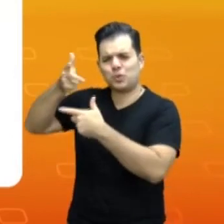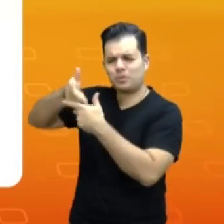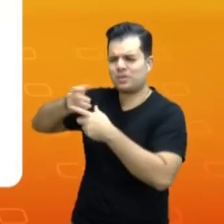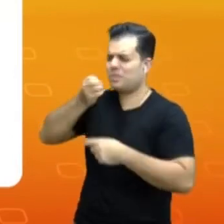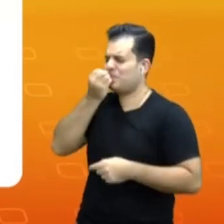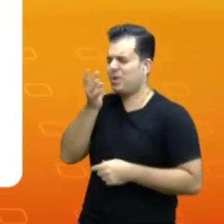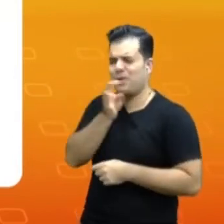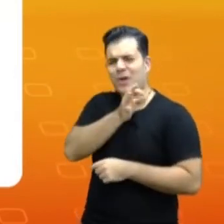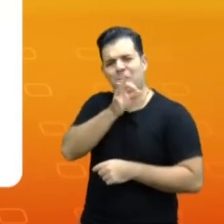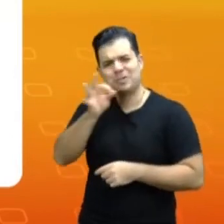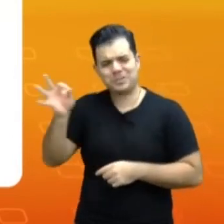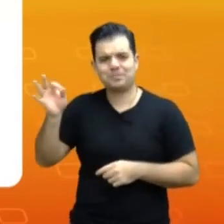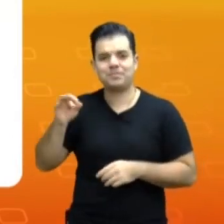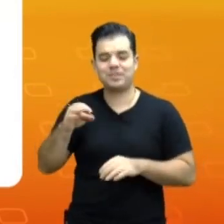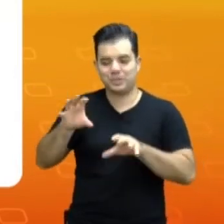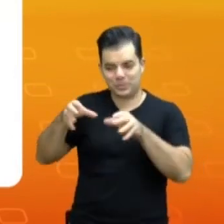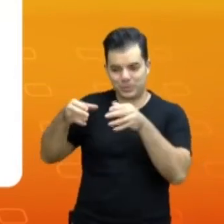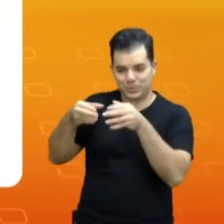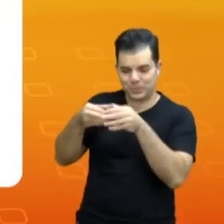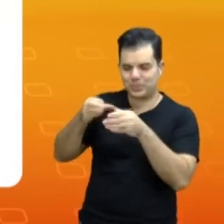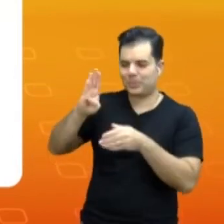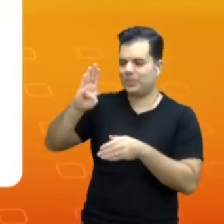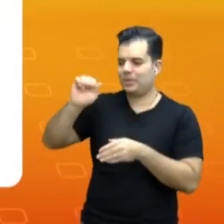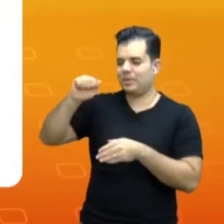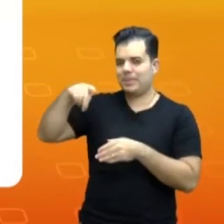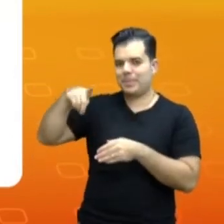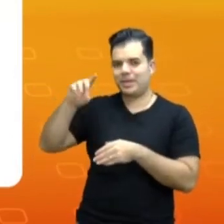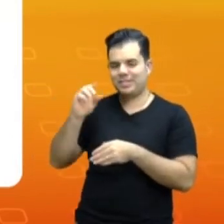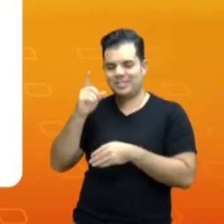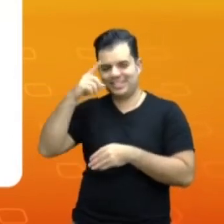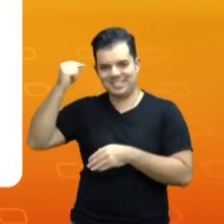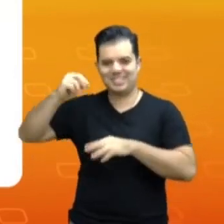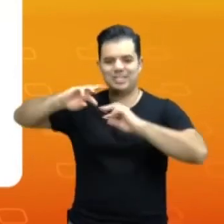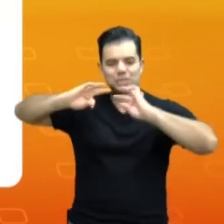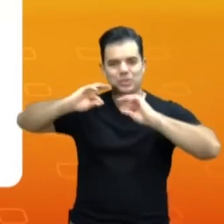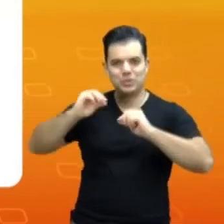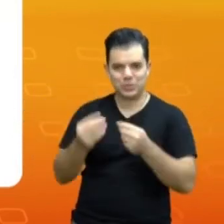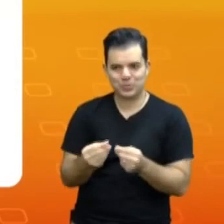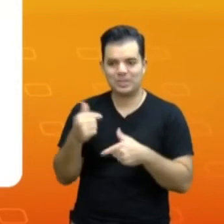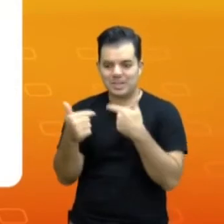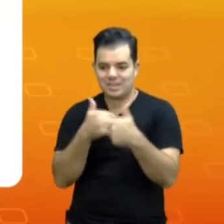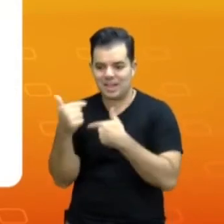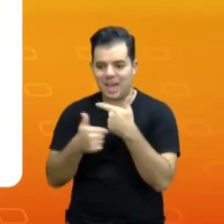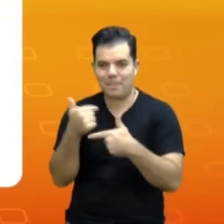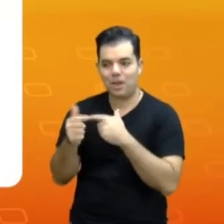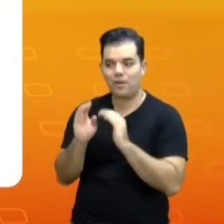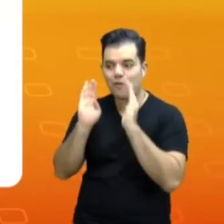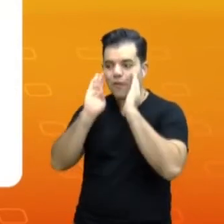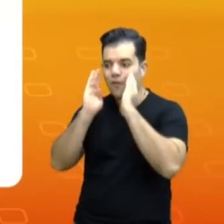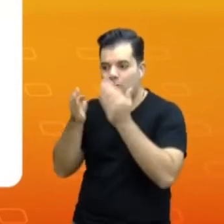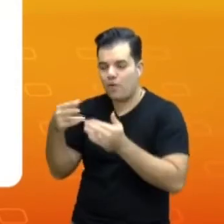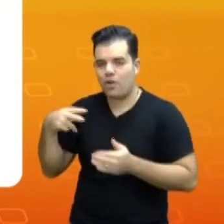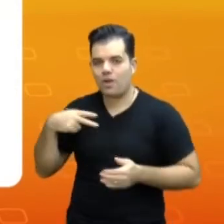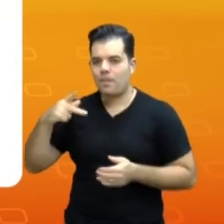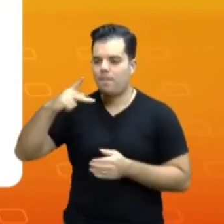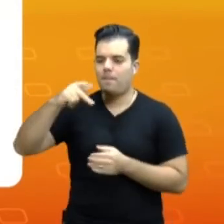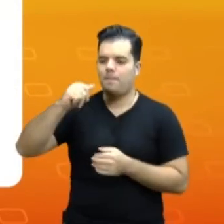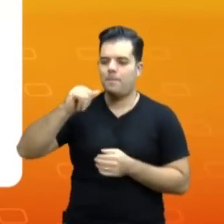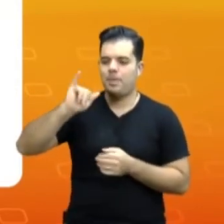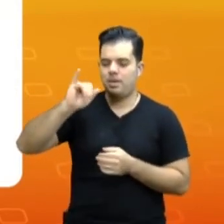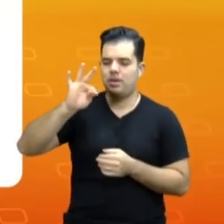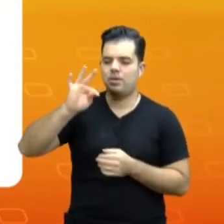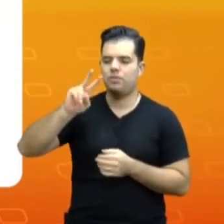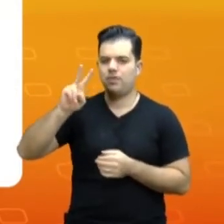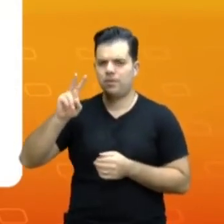bons. A Bandeirantes, ela trabalhou com o Pay TV, né? Eu não tive a cobertura digital e não tivemos